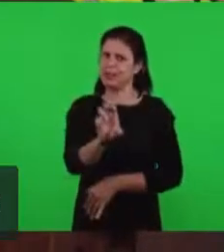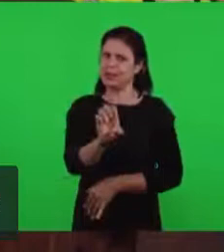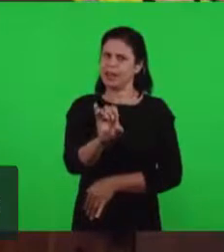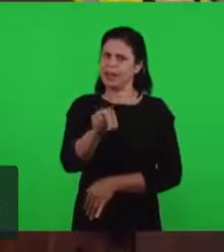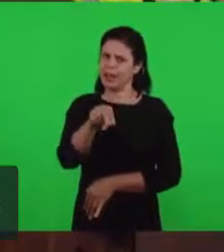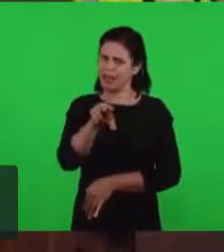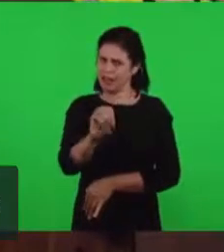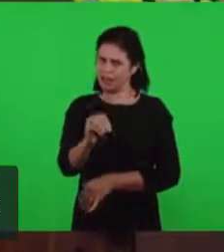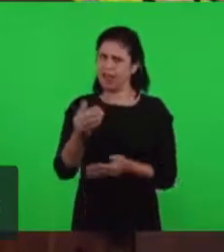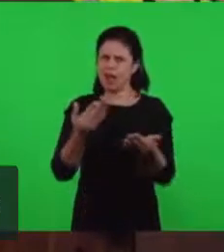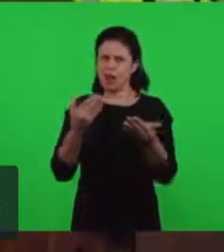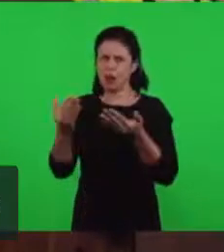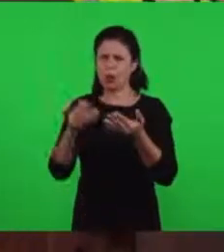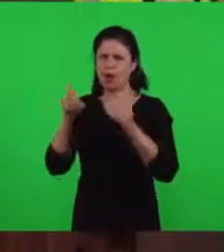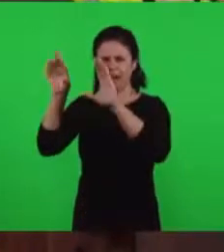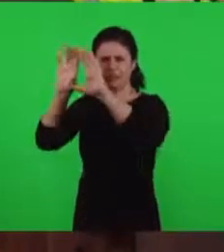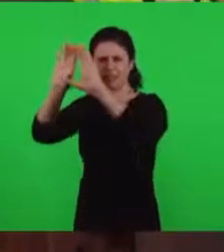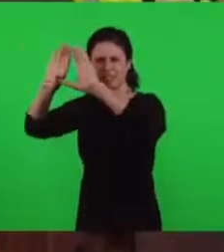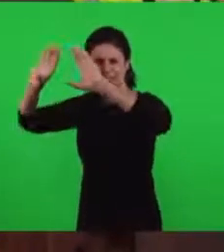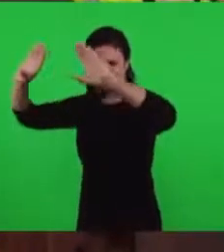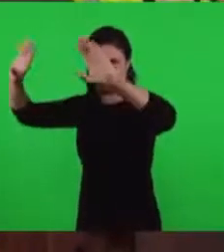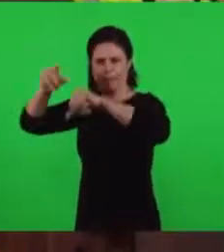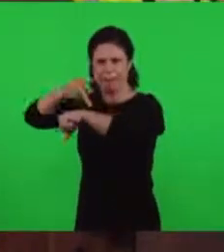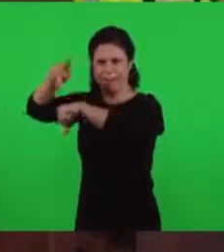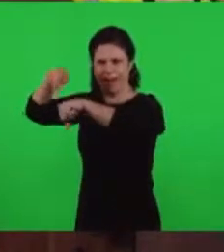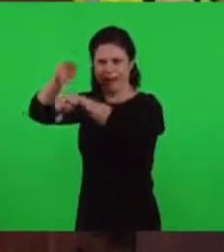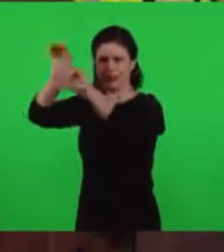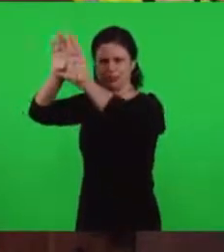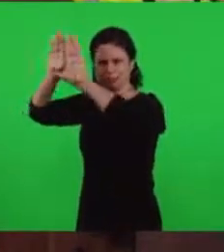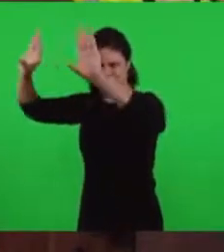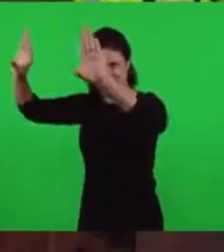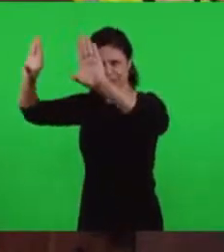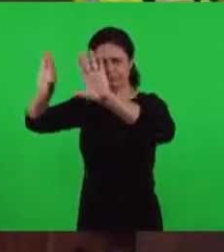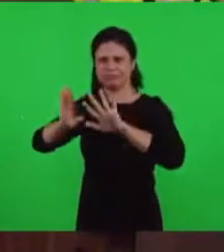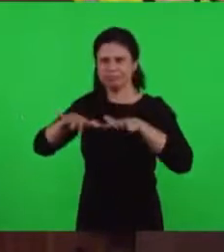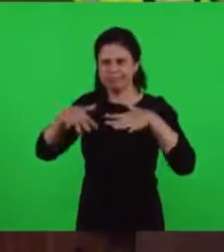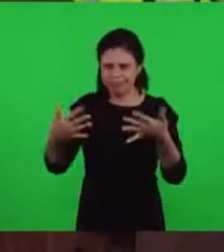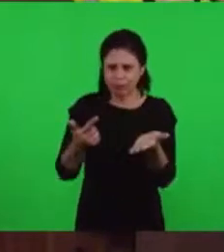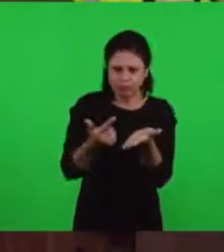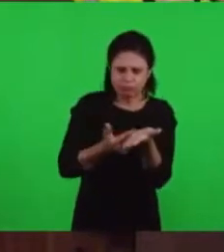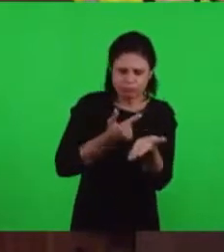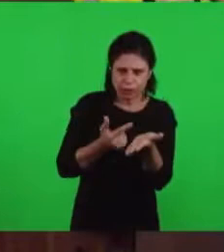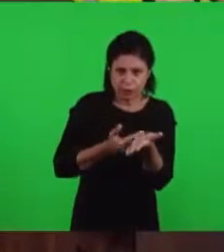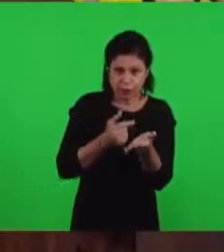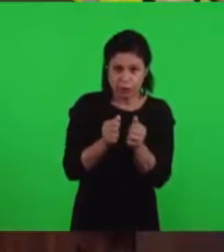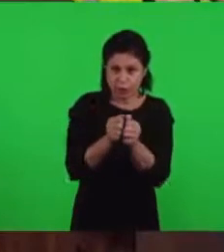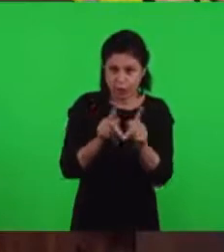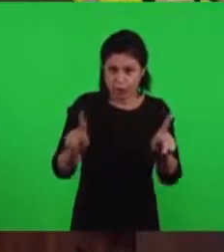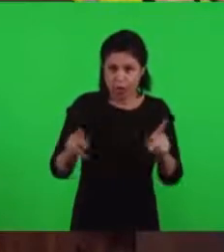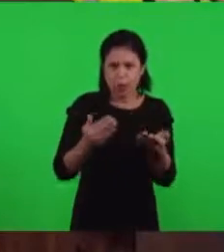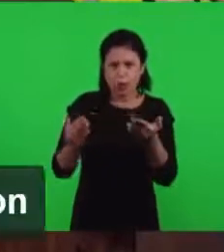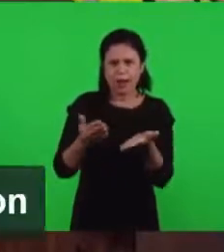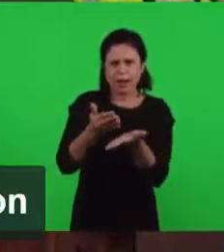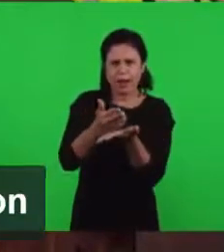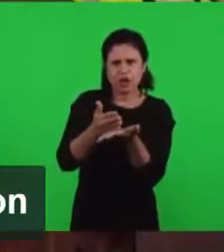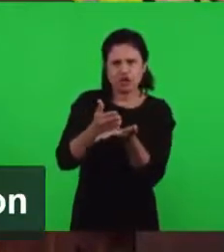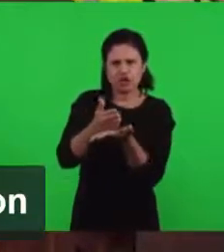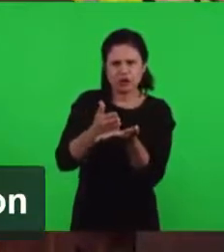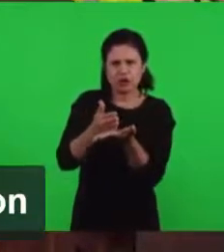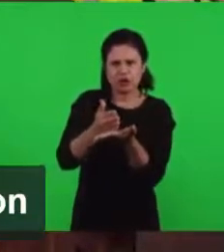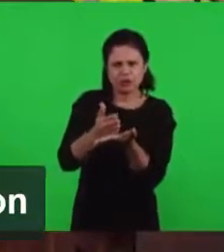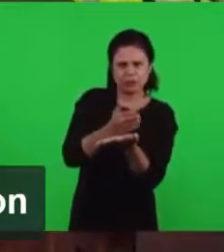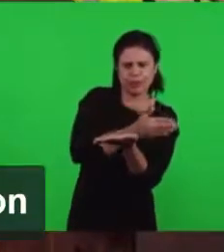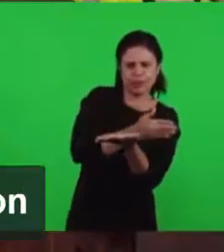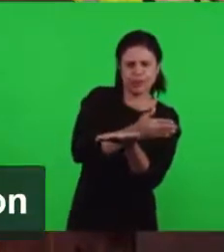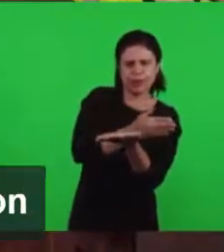sobre os juízos então o livro de apocalipse está dividido em duas partes